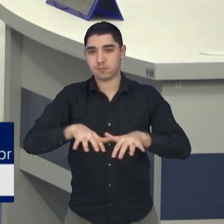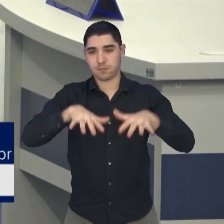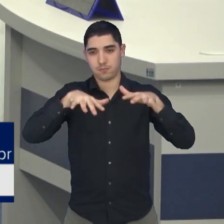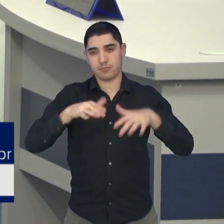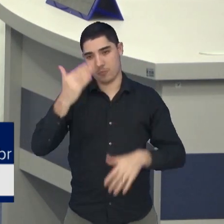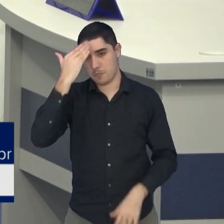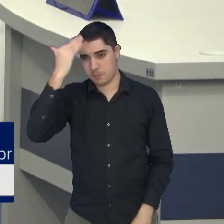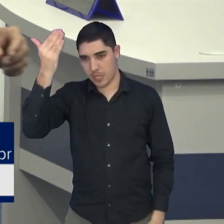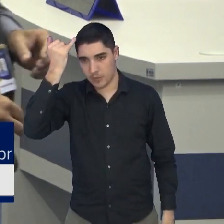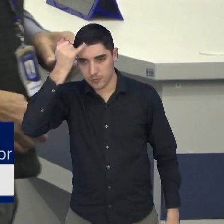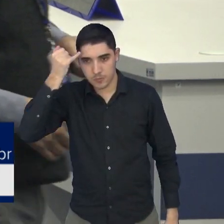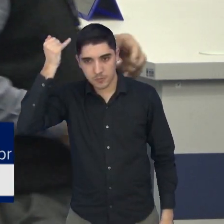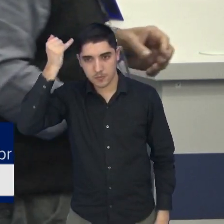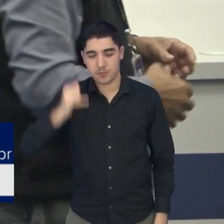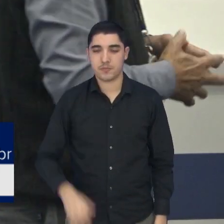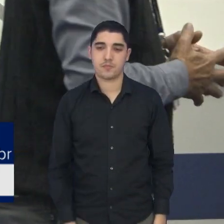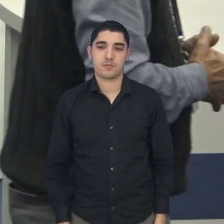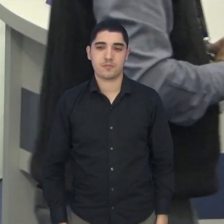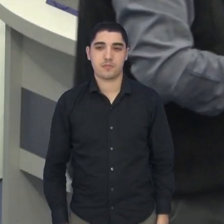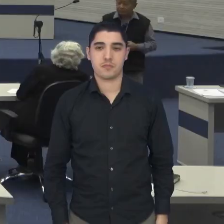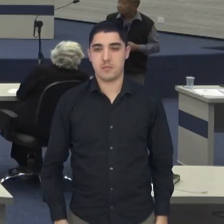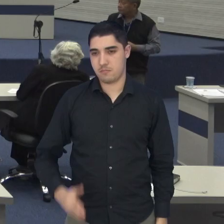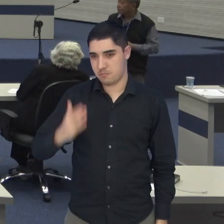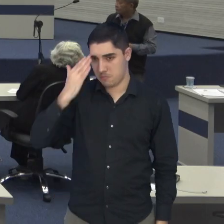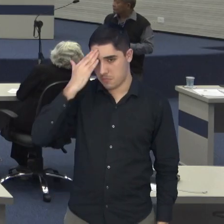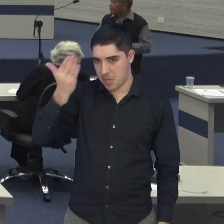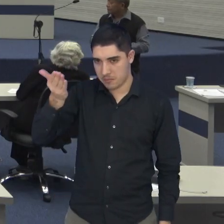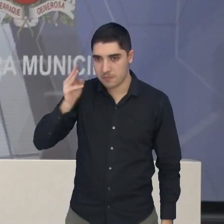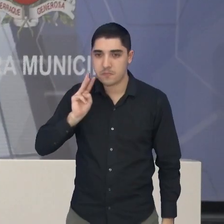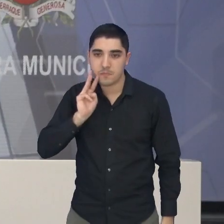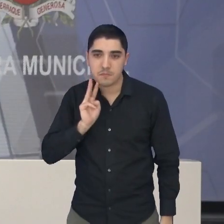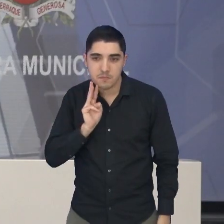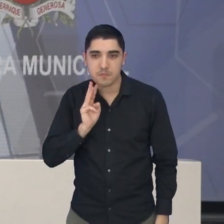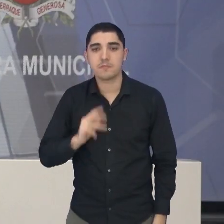parte. Obrigado, Walter. Obrigado.